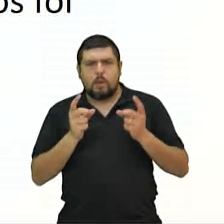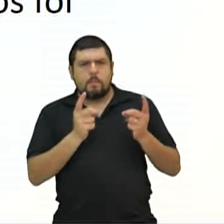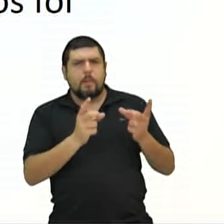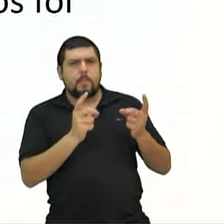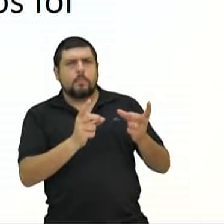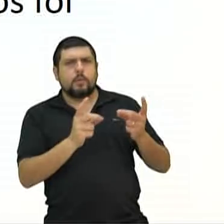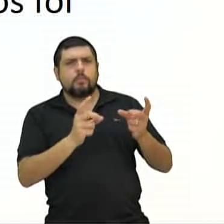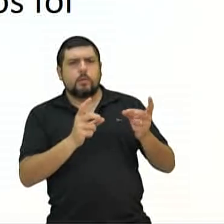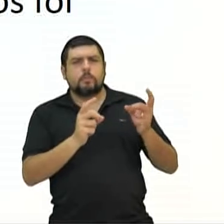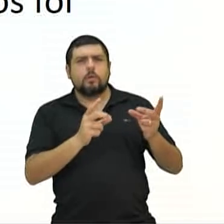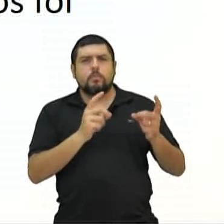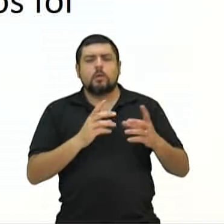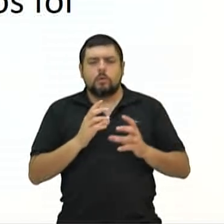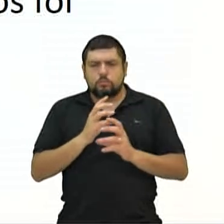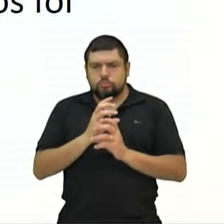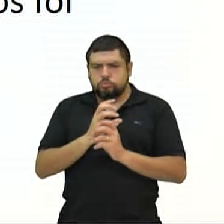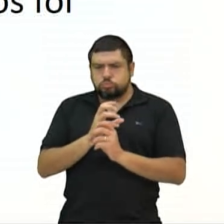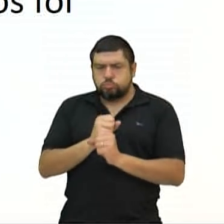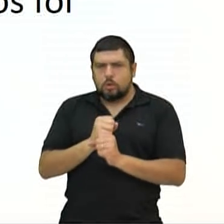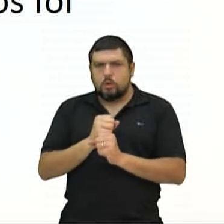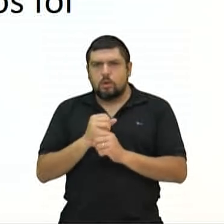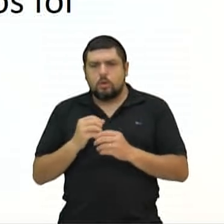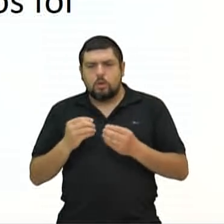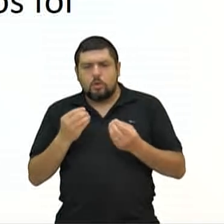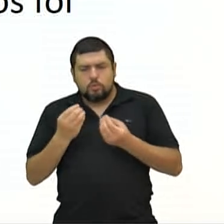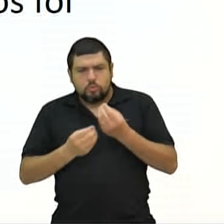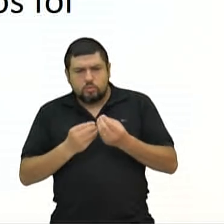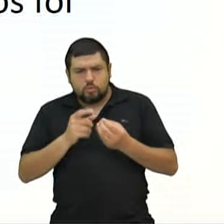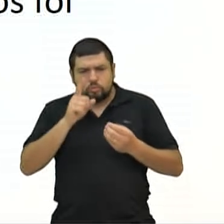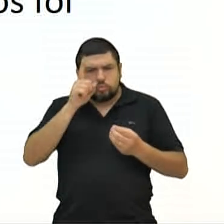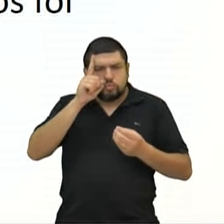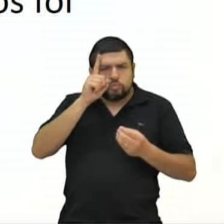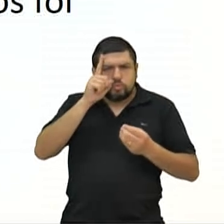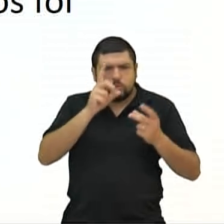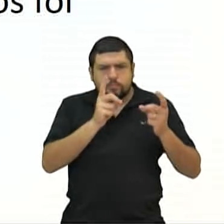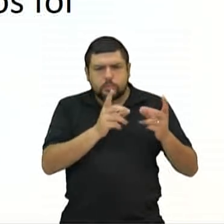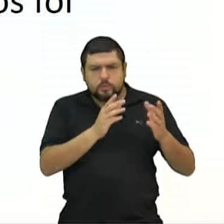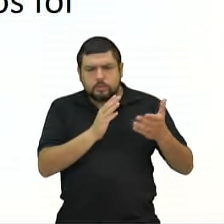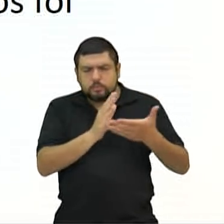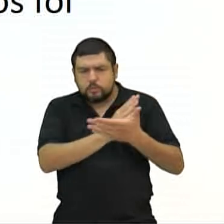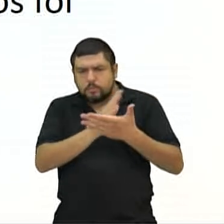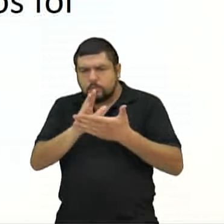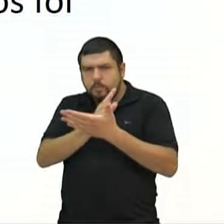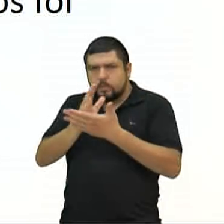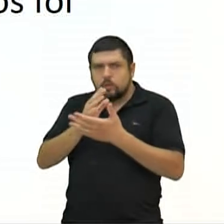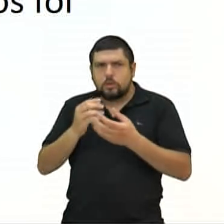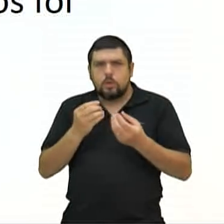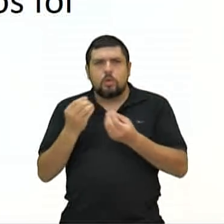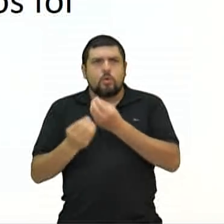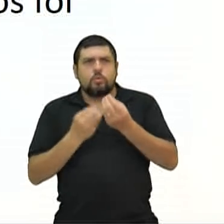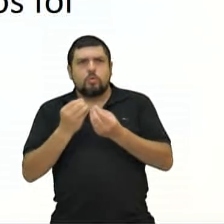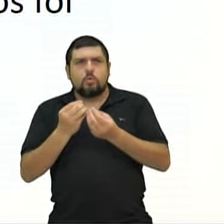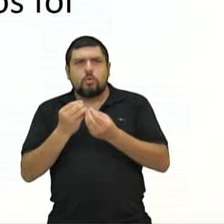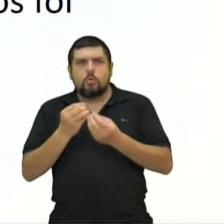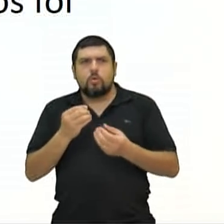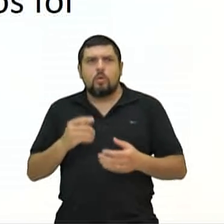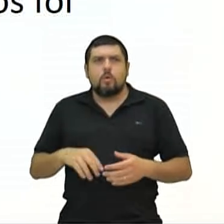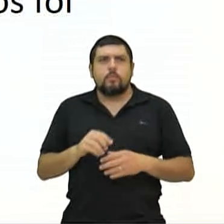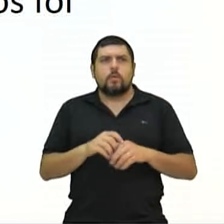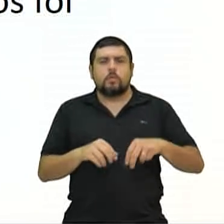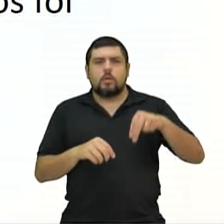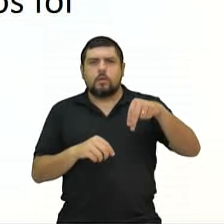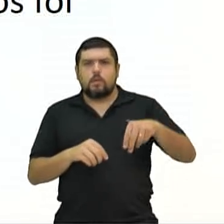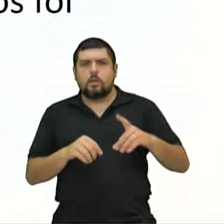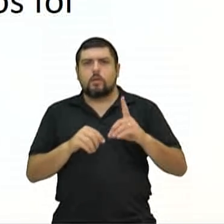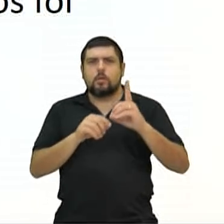produtos vendidos em cada dia pode ser expresso pela função n de d é igual a 9 vezes módulo de d menos 21 mais